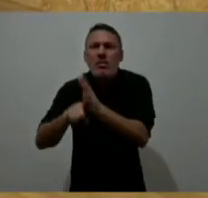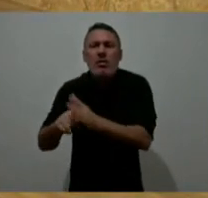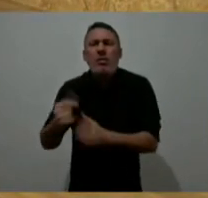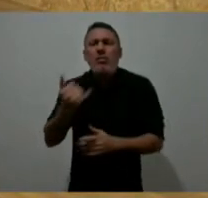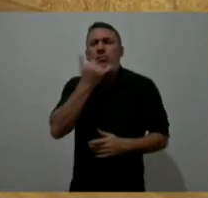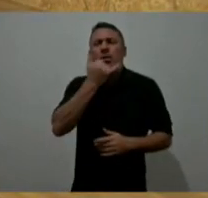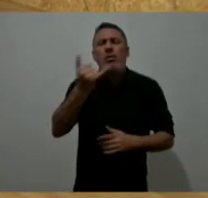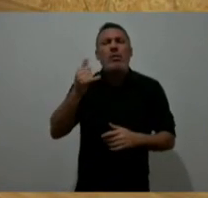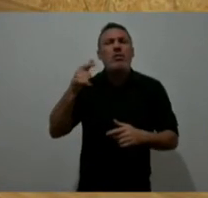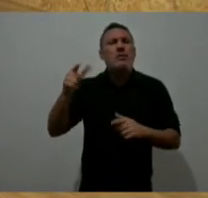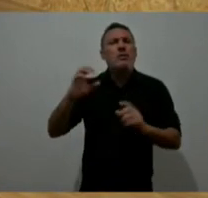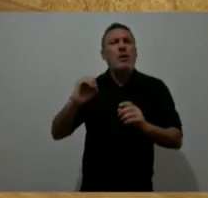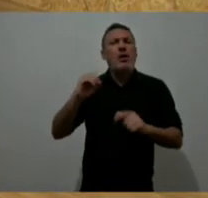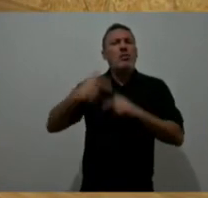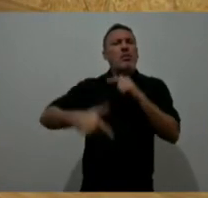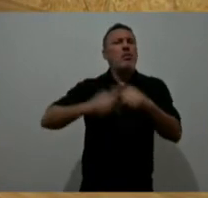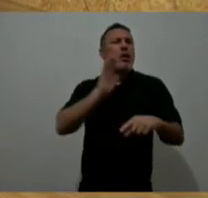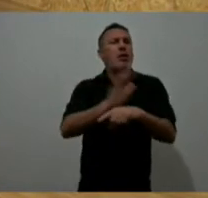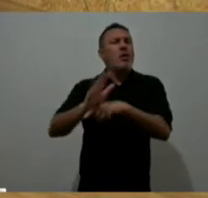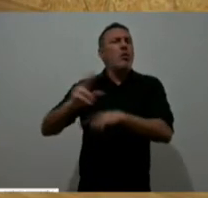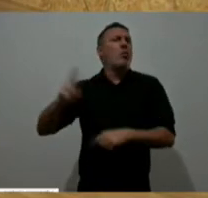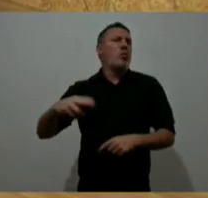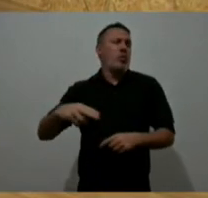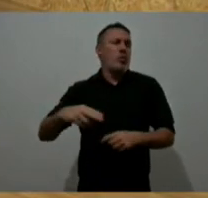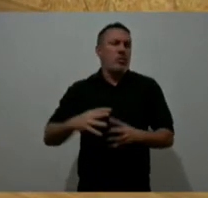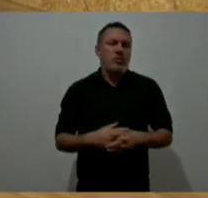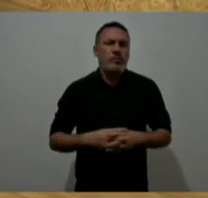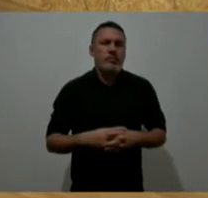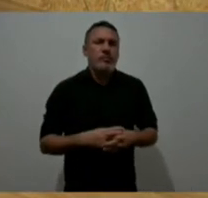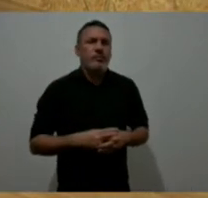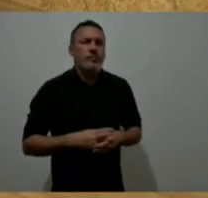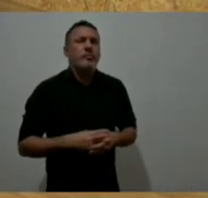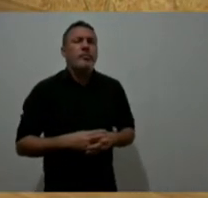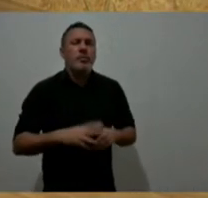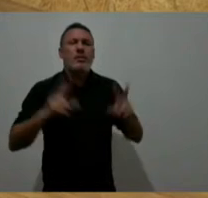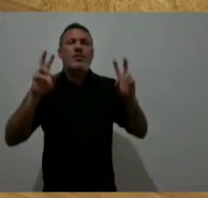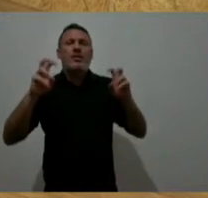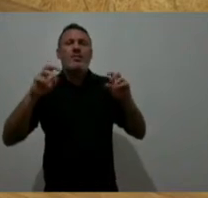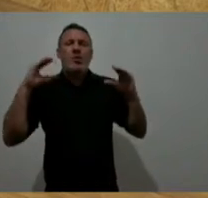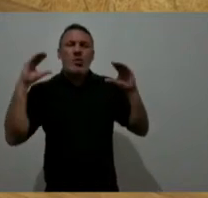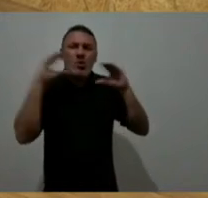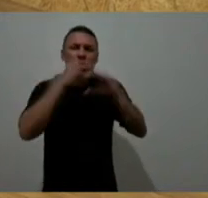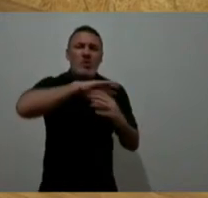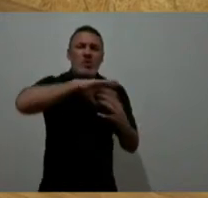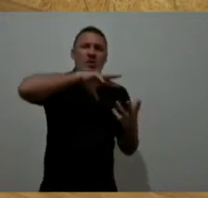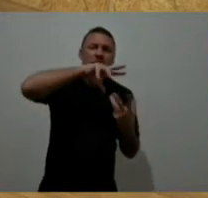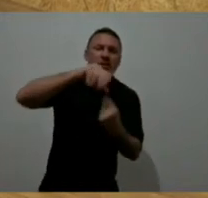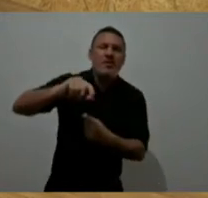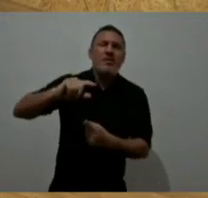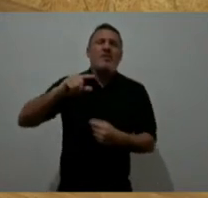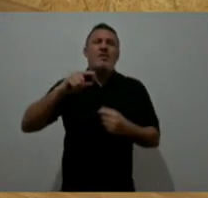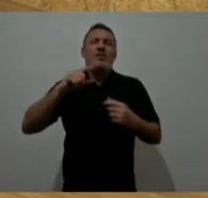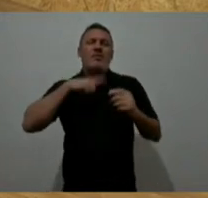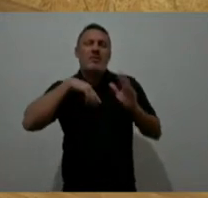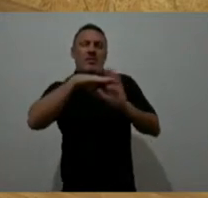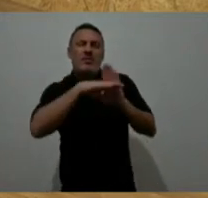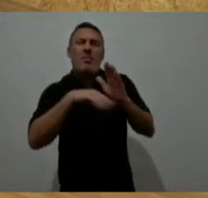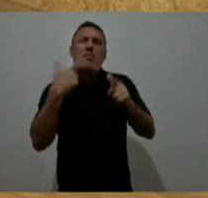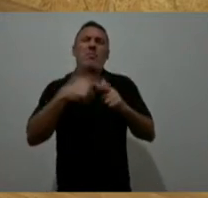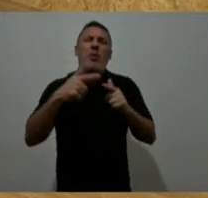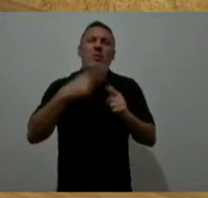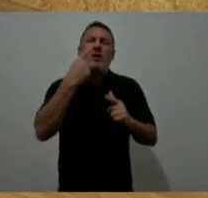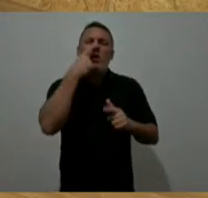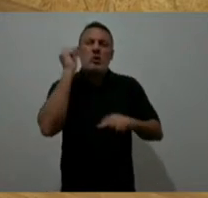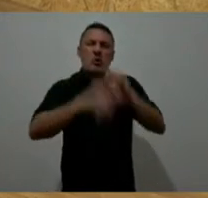Agora, falando sobre aquecimento global, problemas de poluição, a gente tem um dado da ONU que afirma que